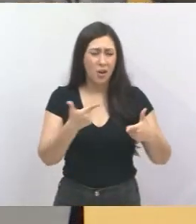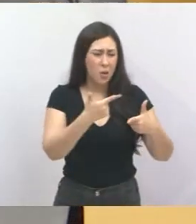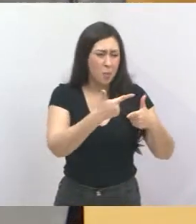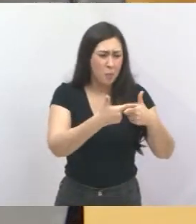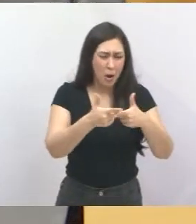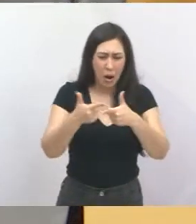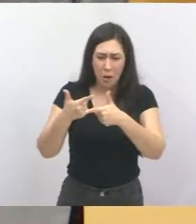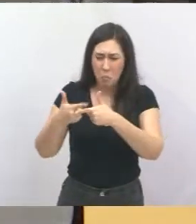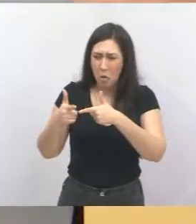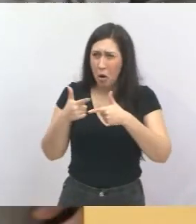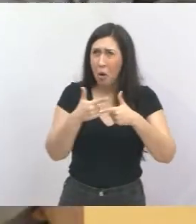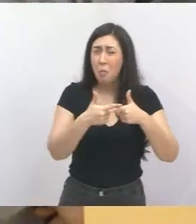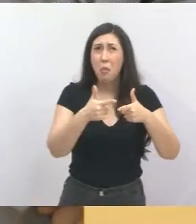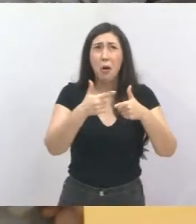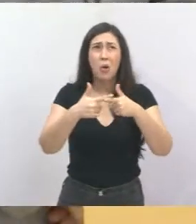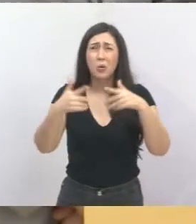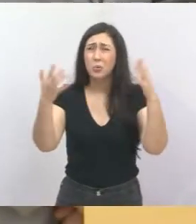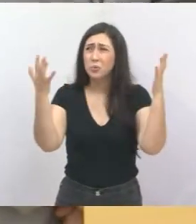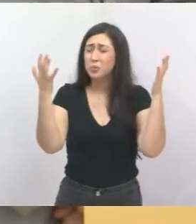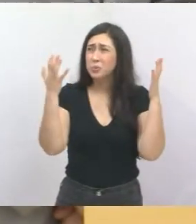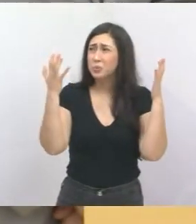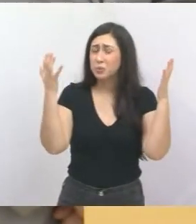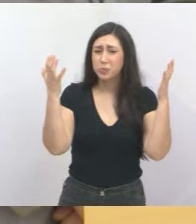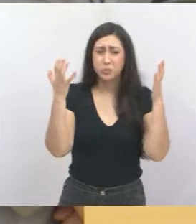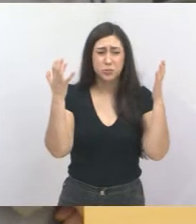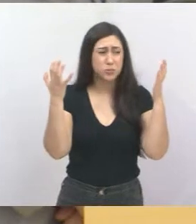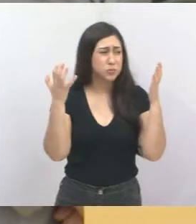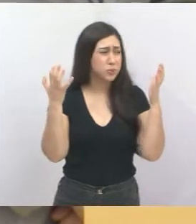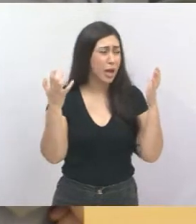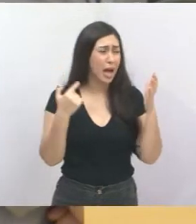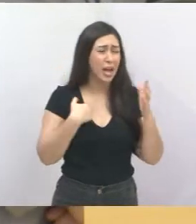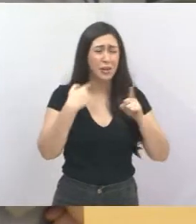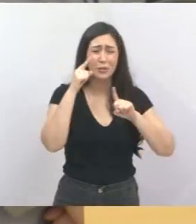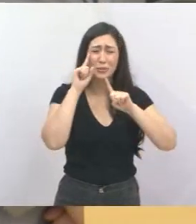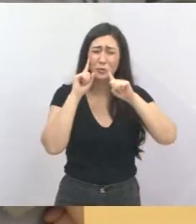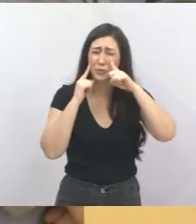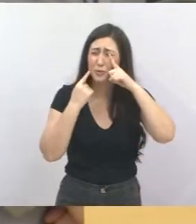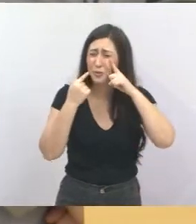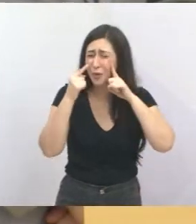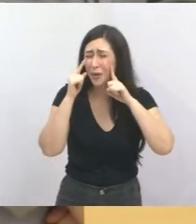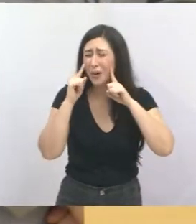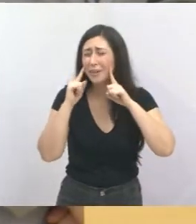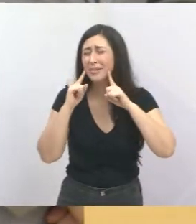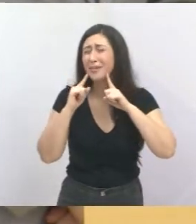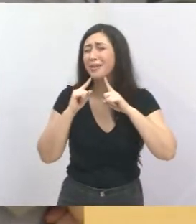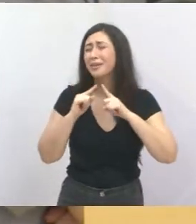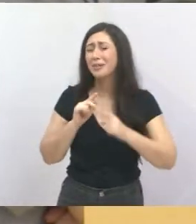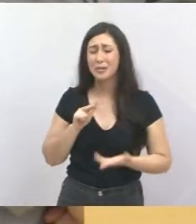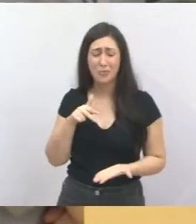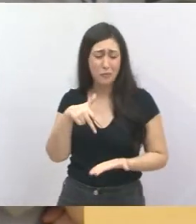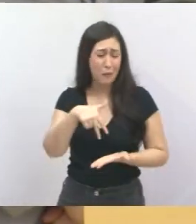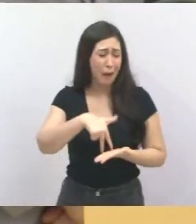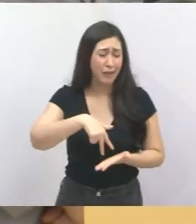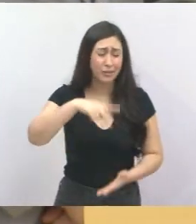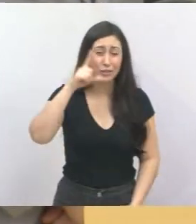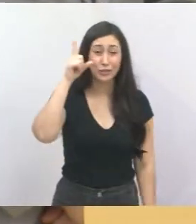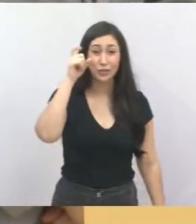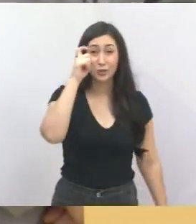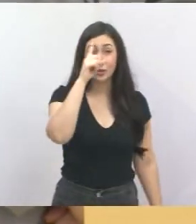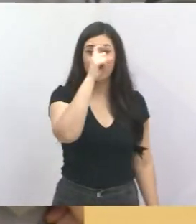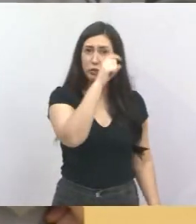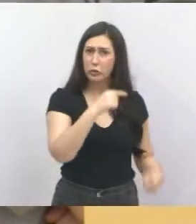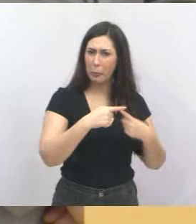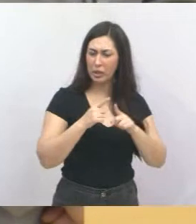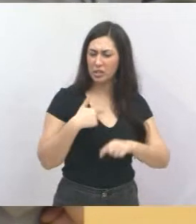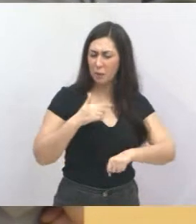e alagou com todo o meu jardim. Eu chorei, lembro quanto foi difícil me erguer novamente. Mas eu fui